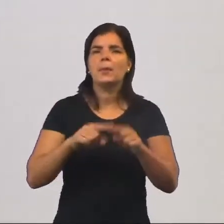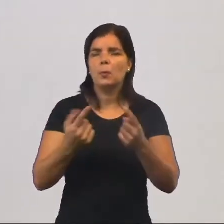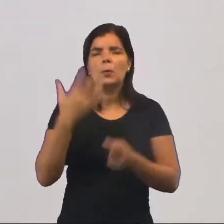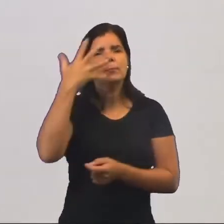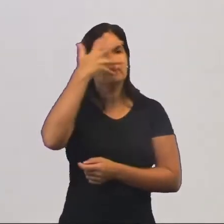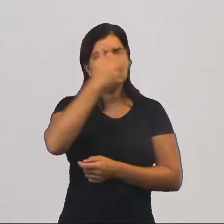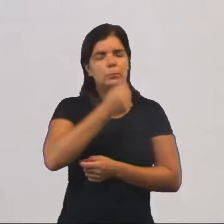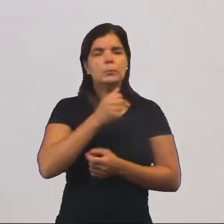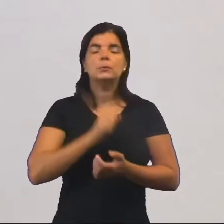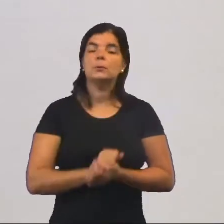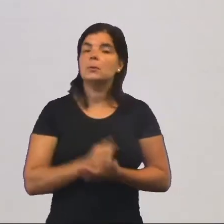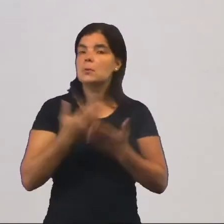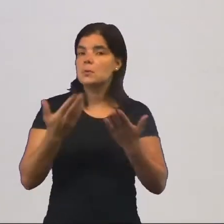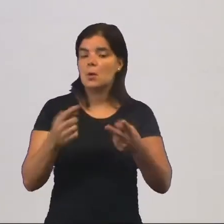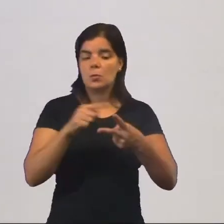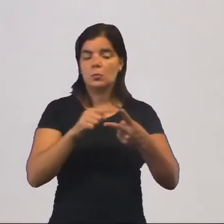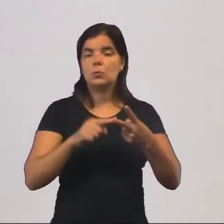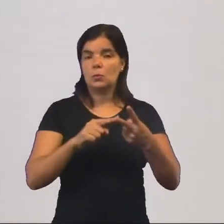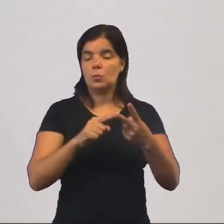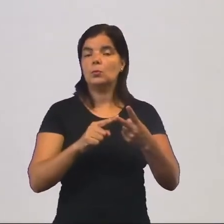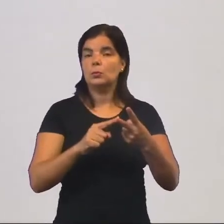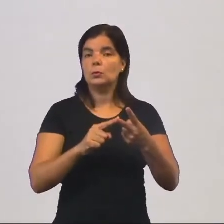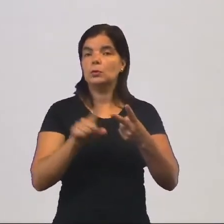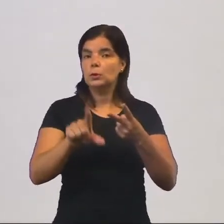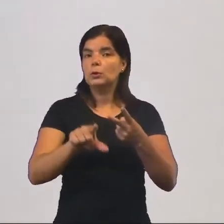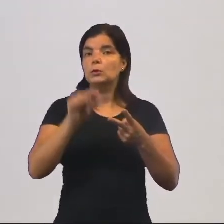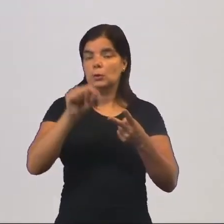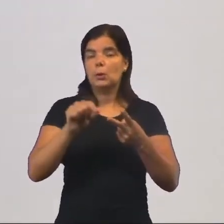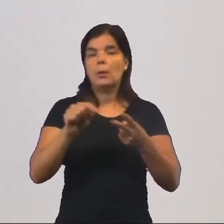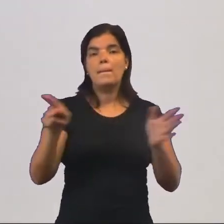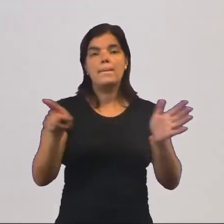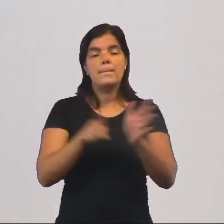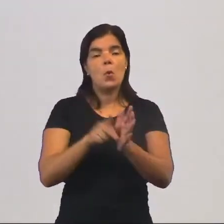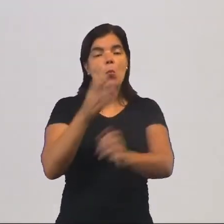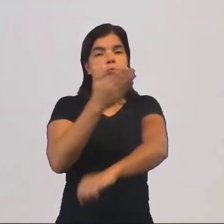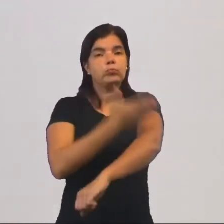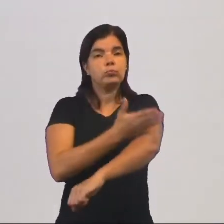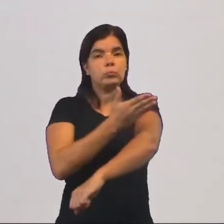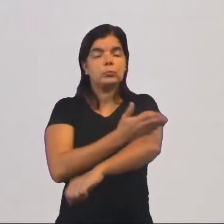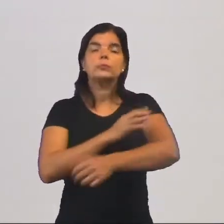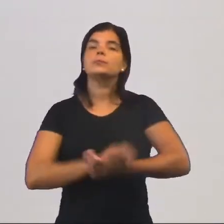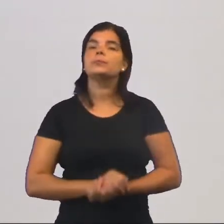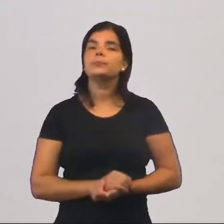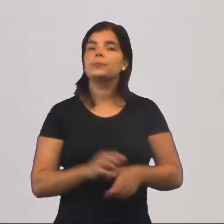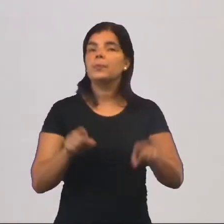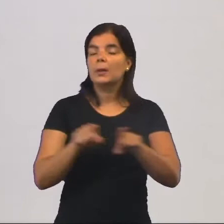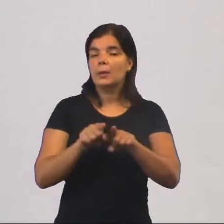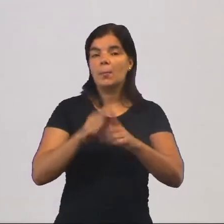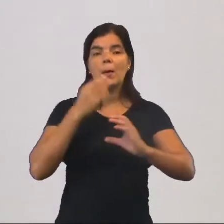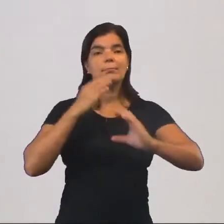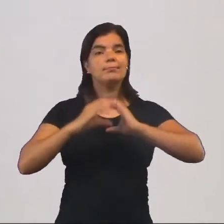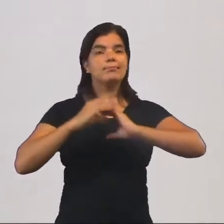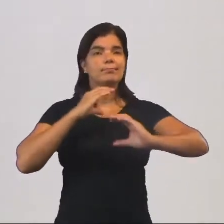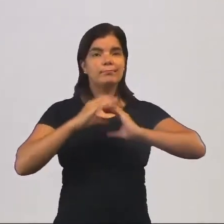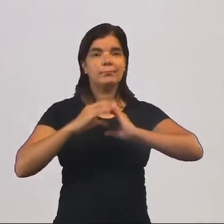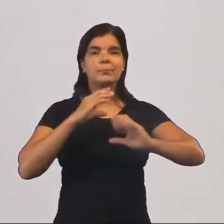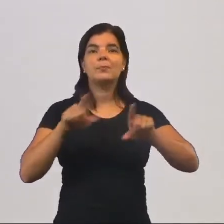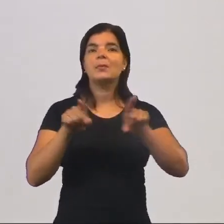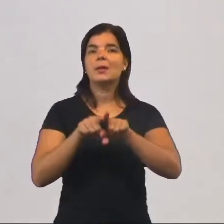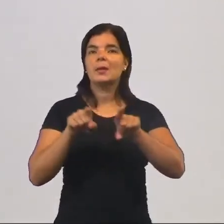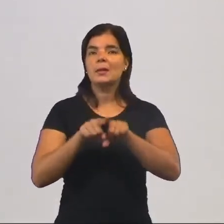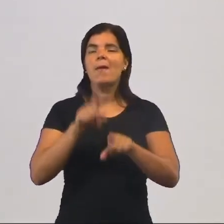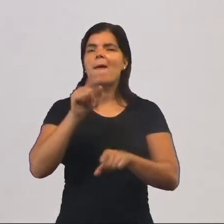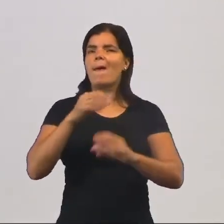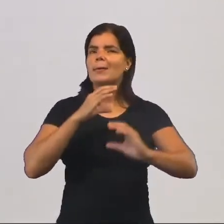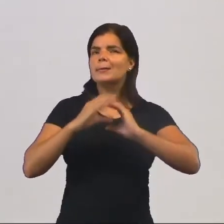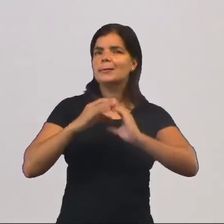muito bonita. Então, esses dois estilos eram da Idade Média. Além disso, a gente também tinha a música sacra, que